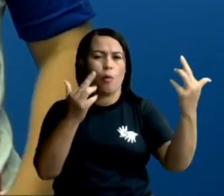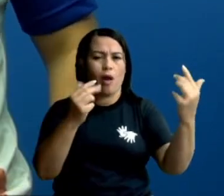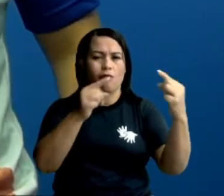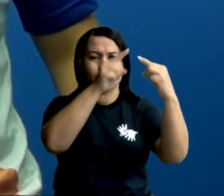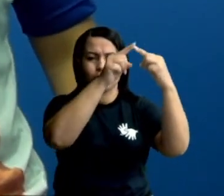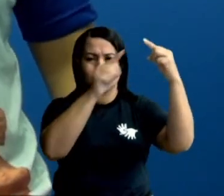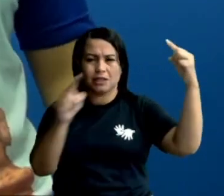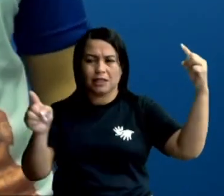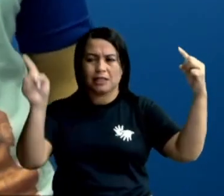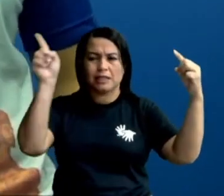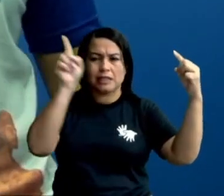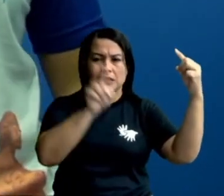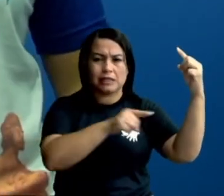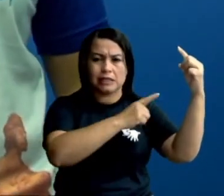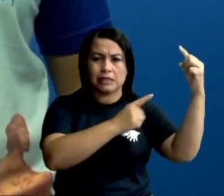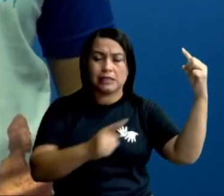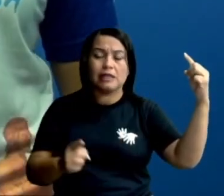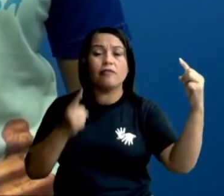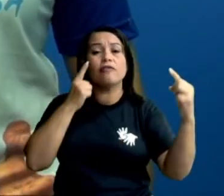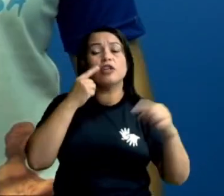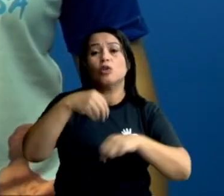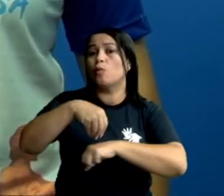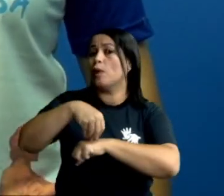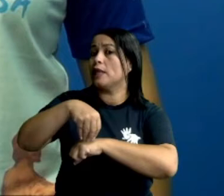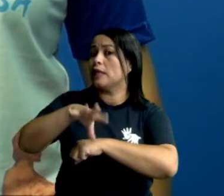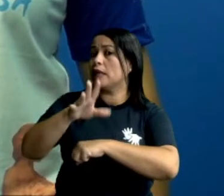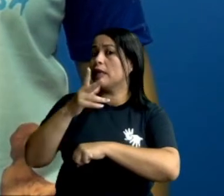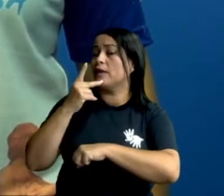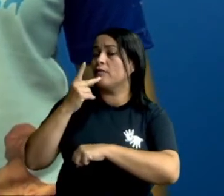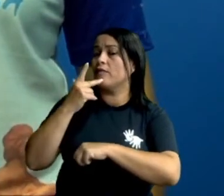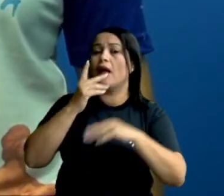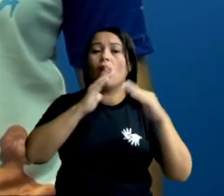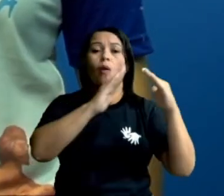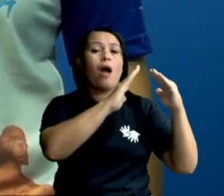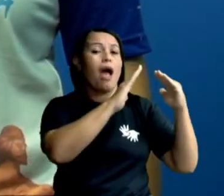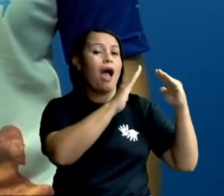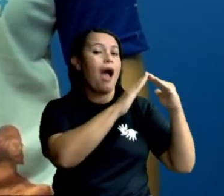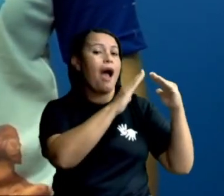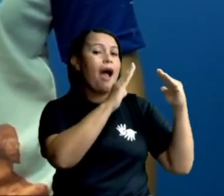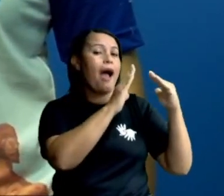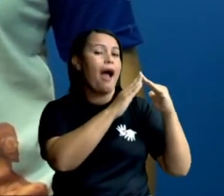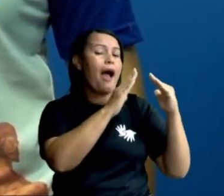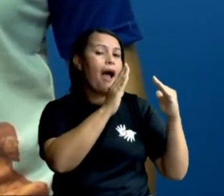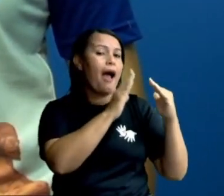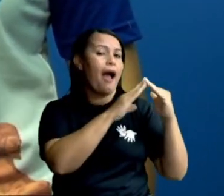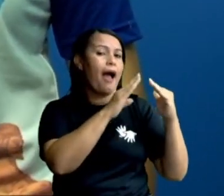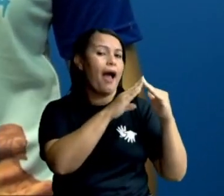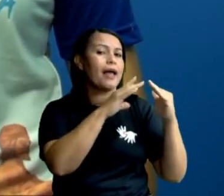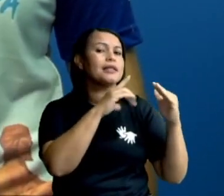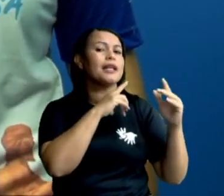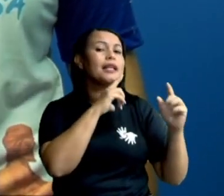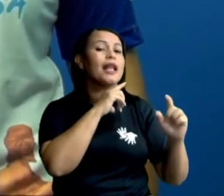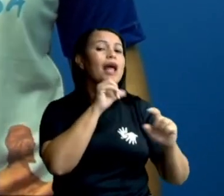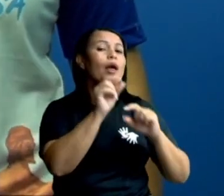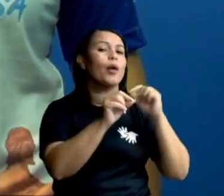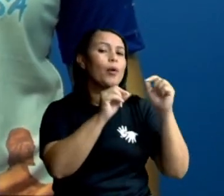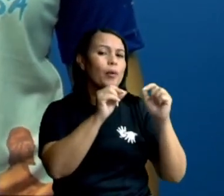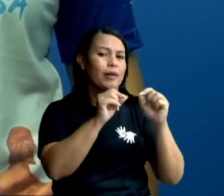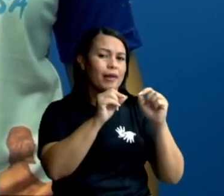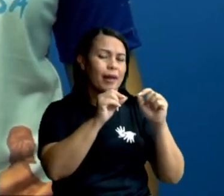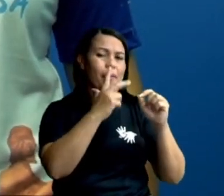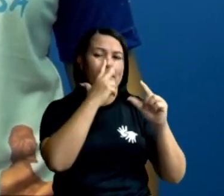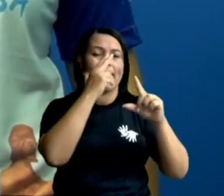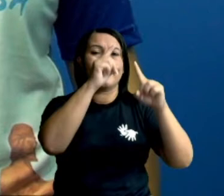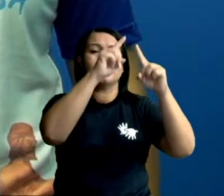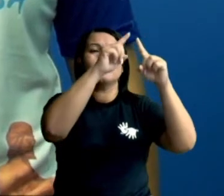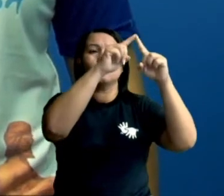certo? Uma dica que eu dou a vocês. A casinha tem um formato triangular e tem